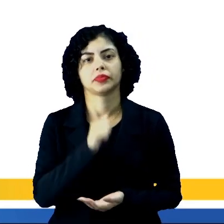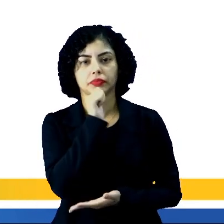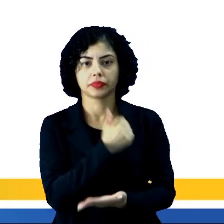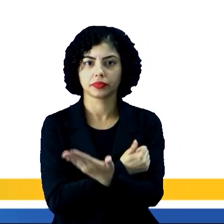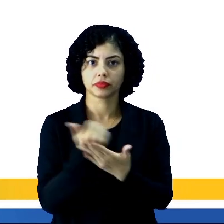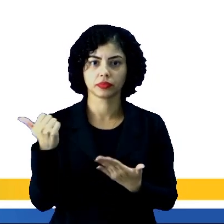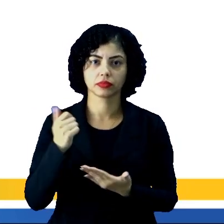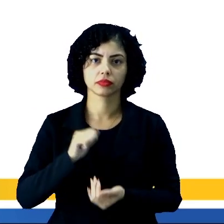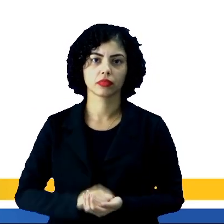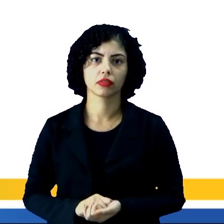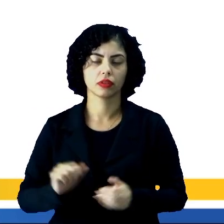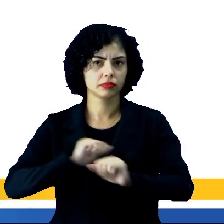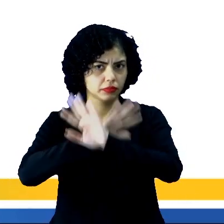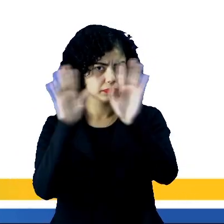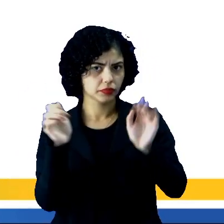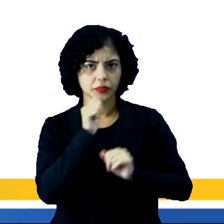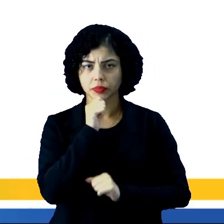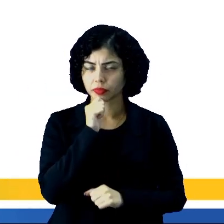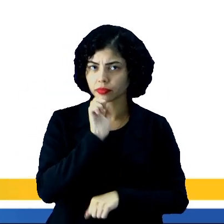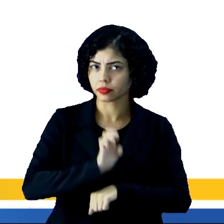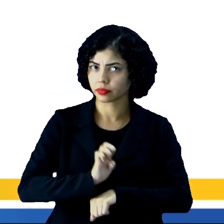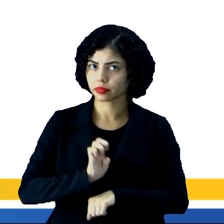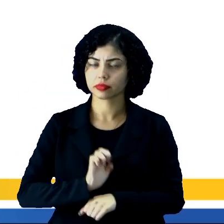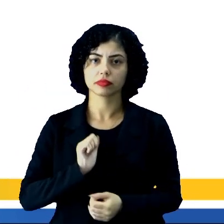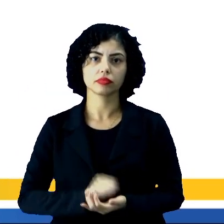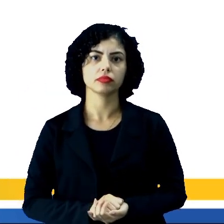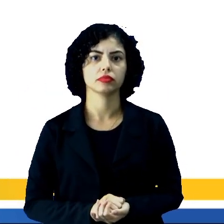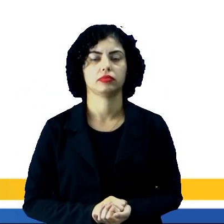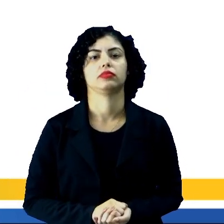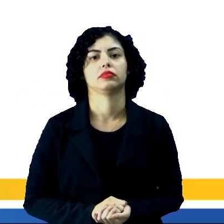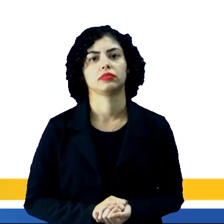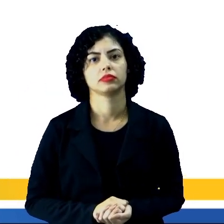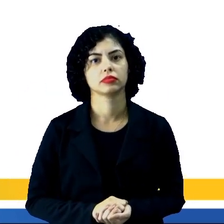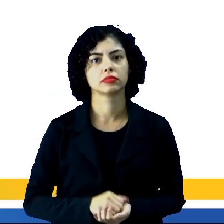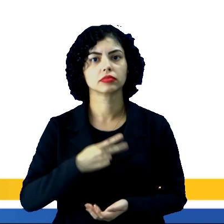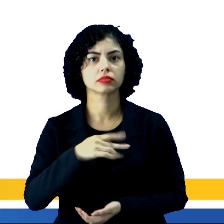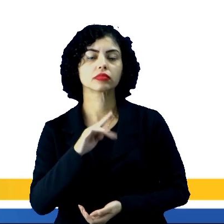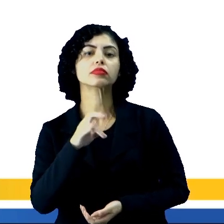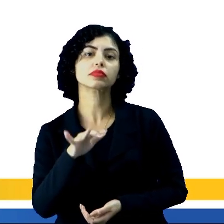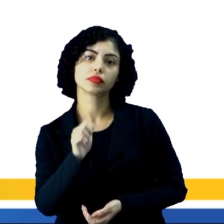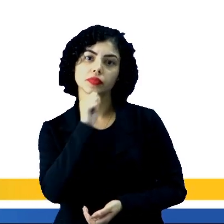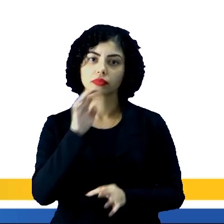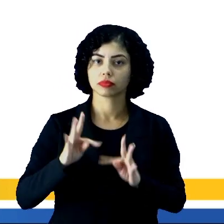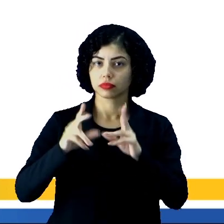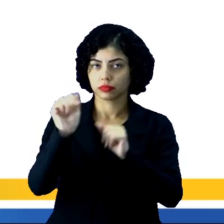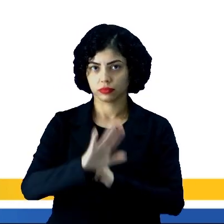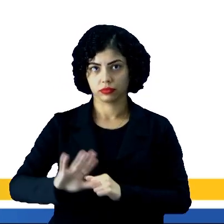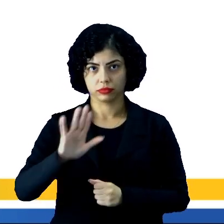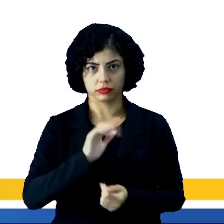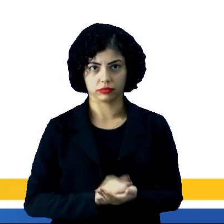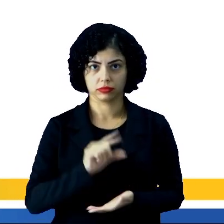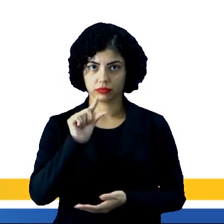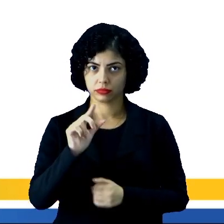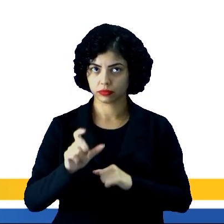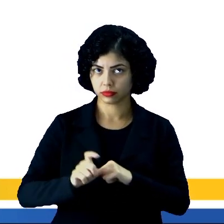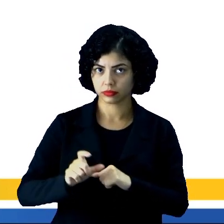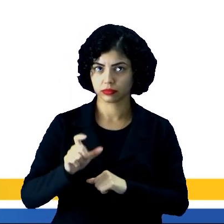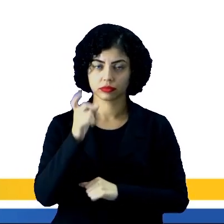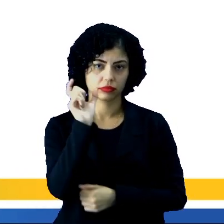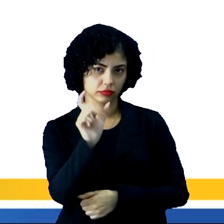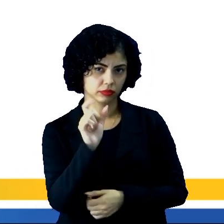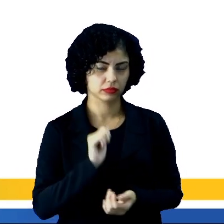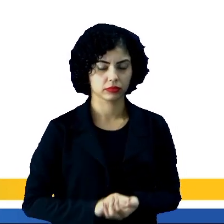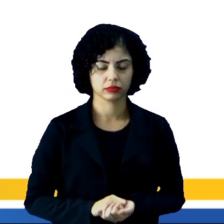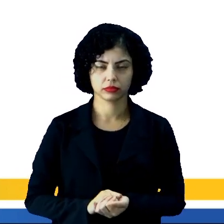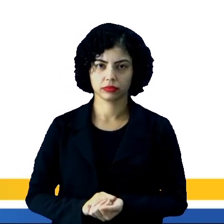claro que nós temos os estados né aí os estados de permanência e tal mas são poucas palavras não